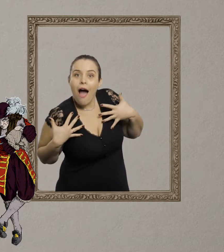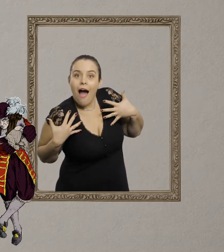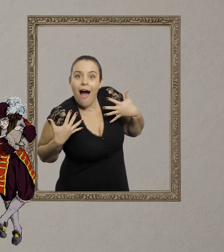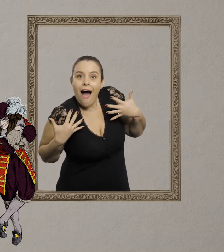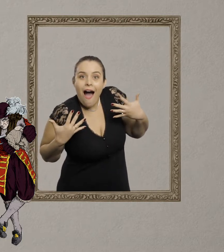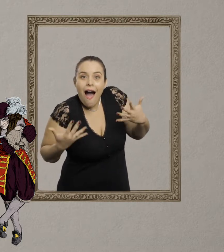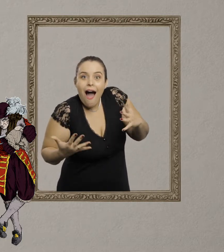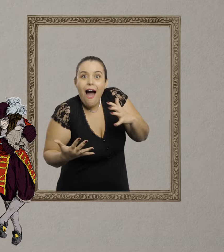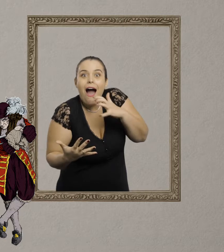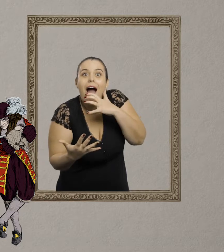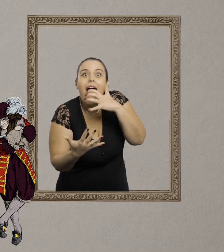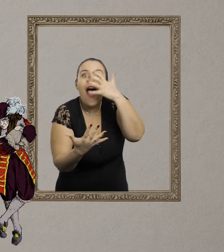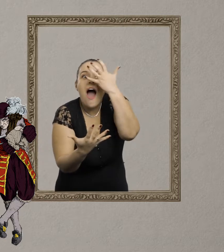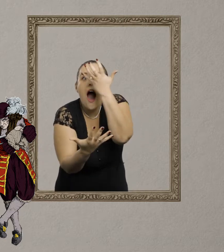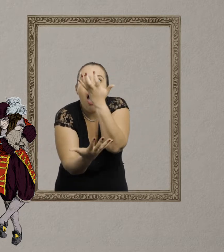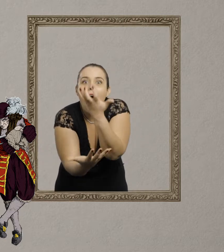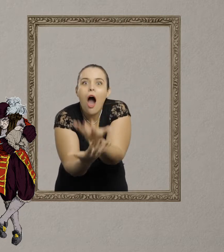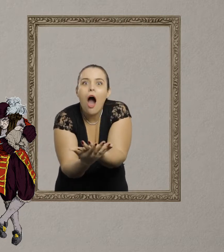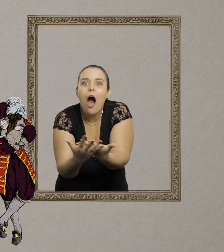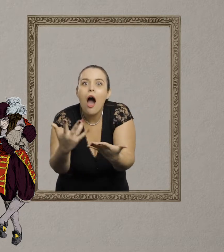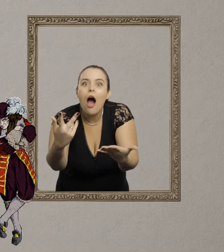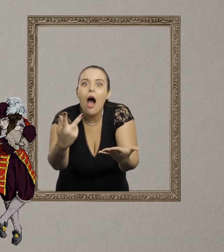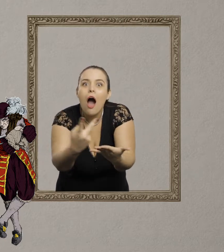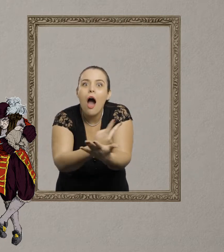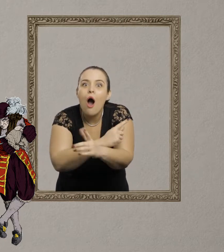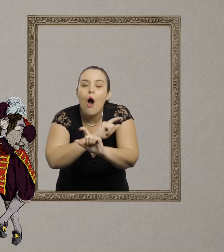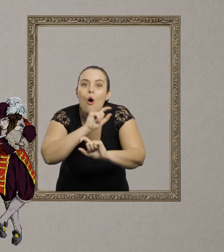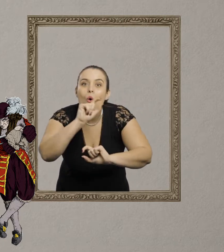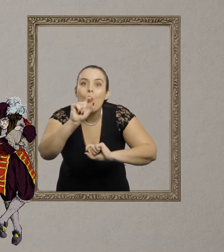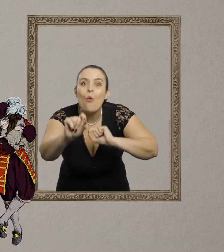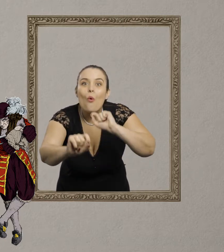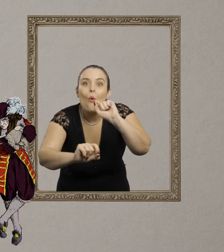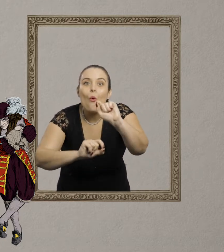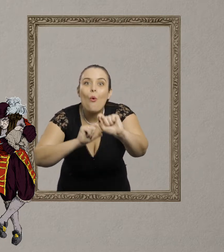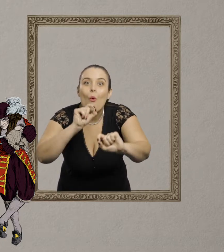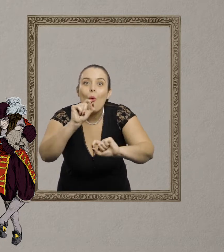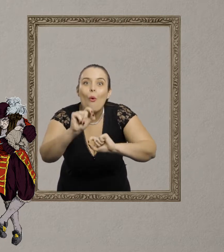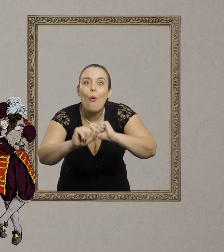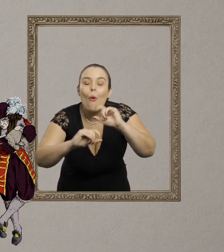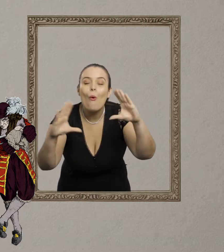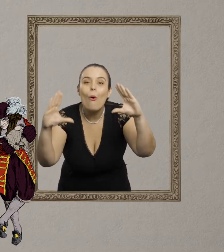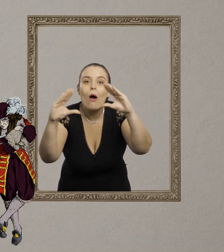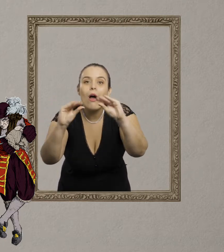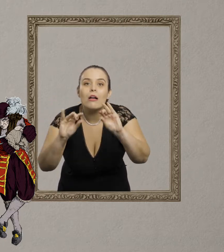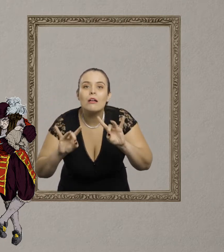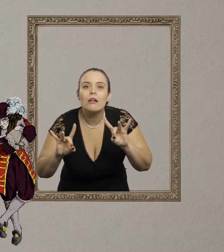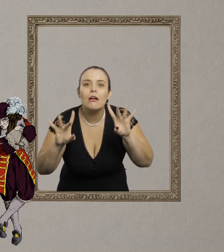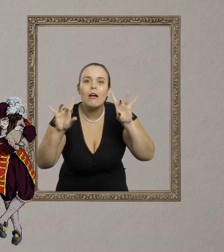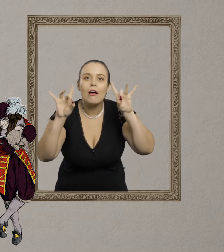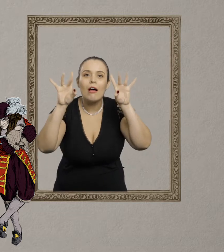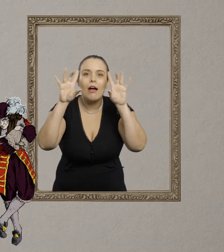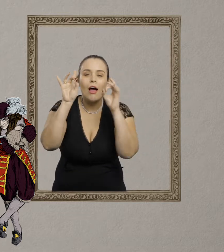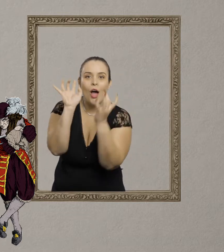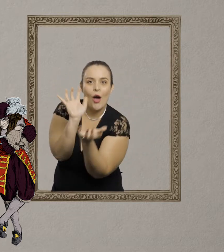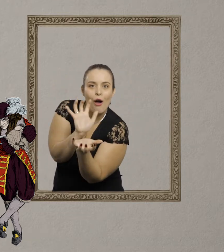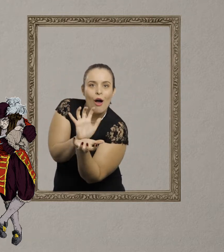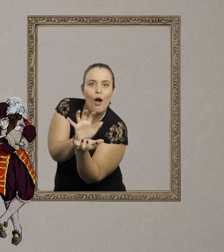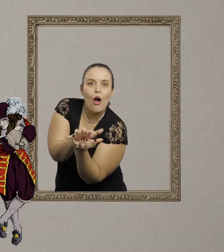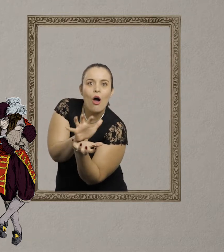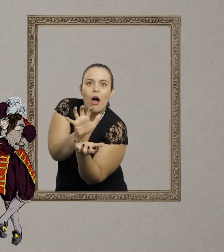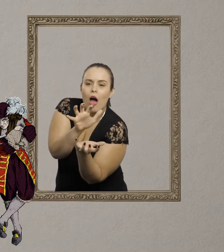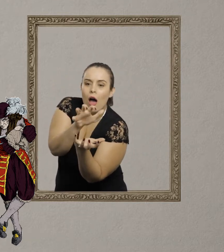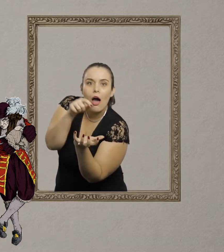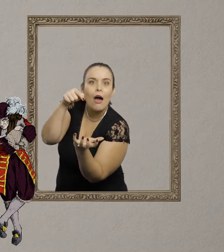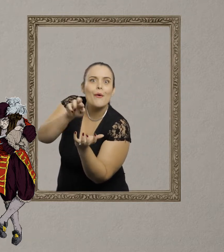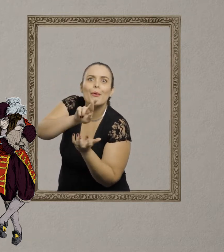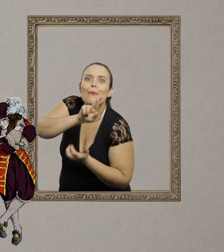surpresa. A mais inacreditável surpresa da noite das noites. Não era o crocodilo que estava vindo